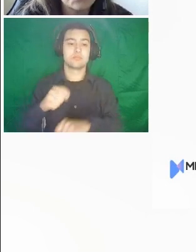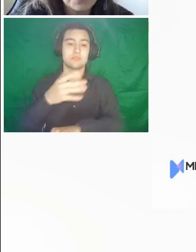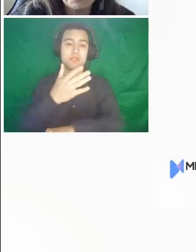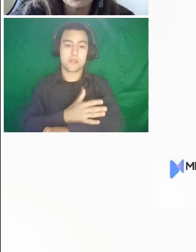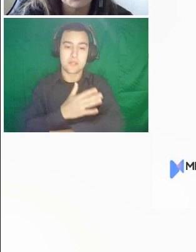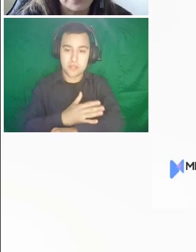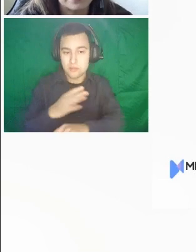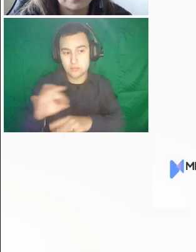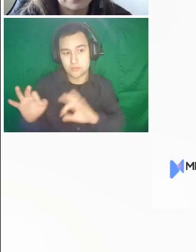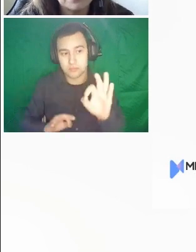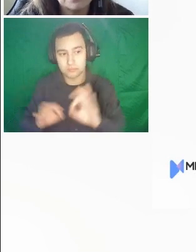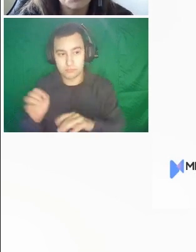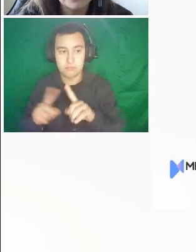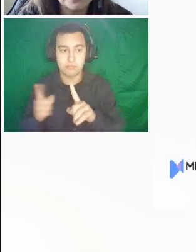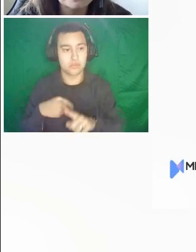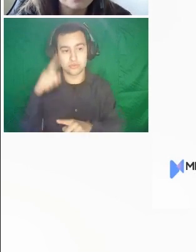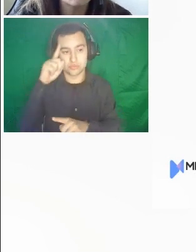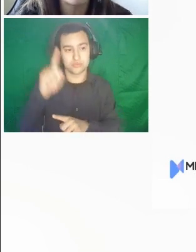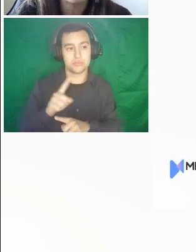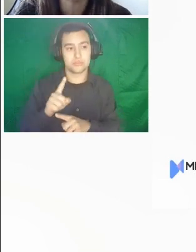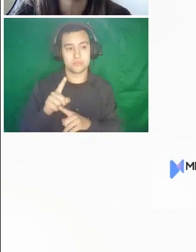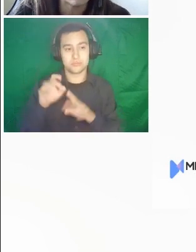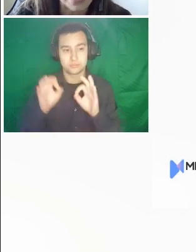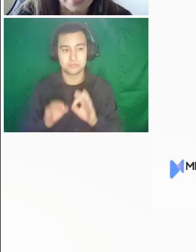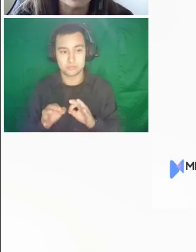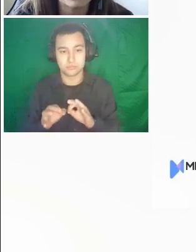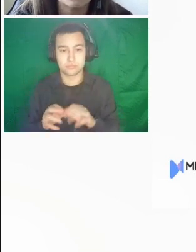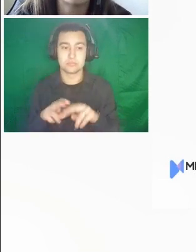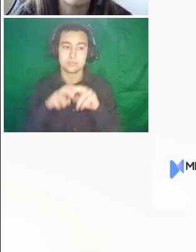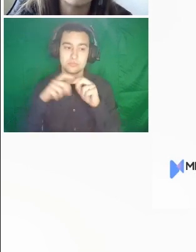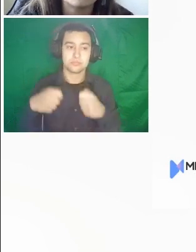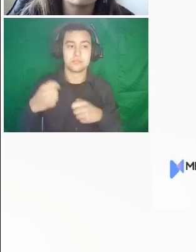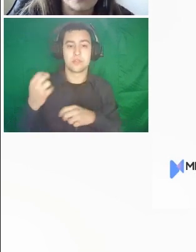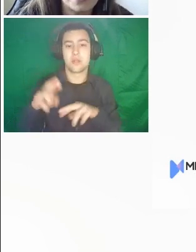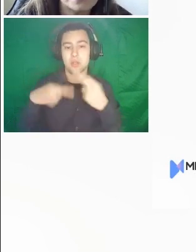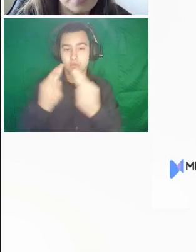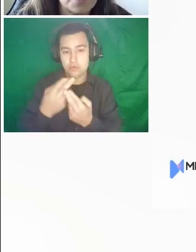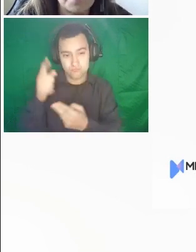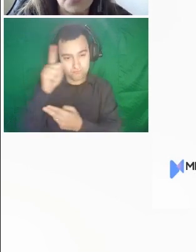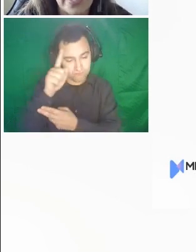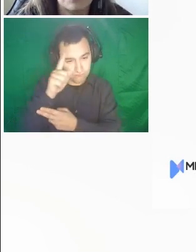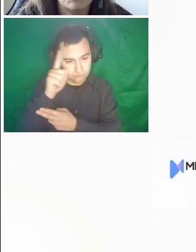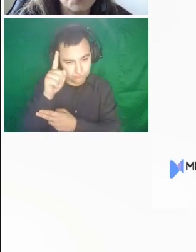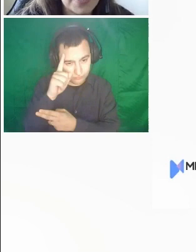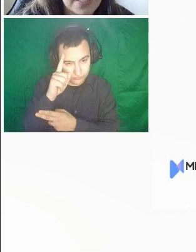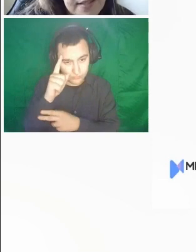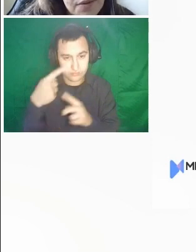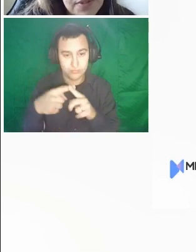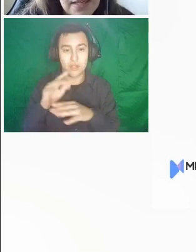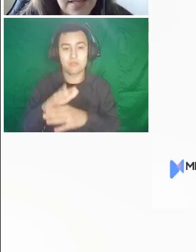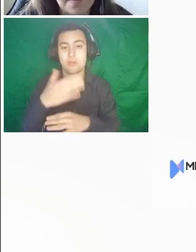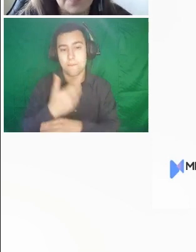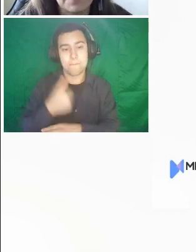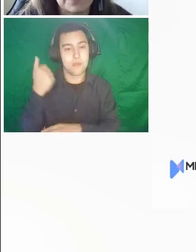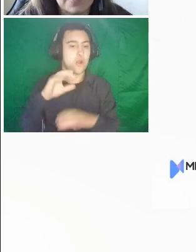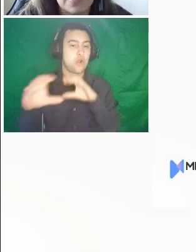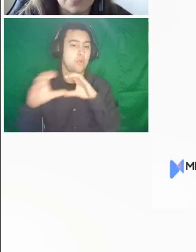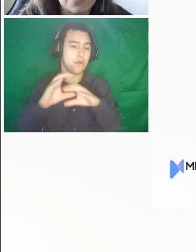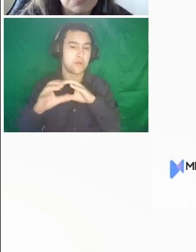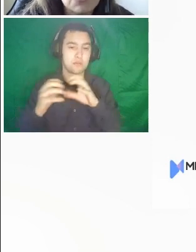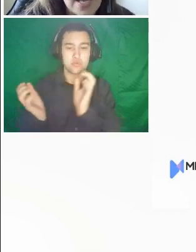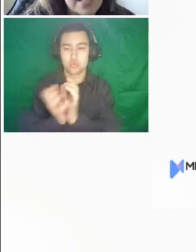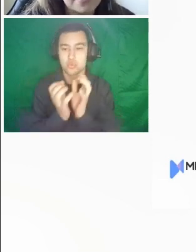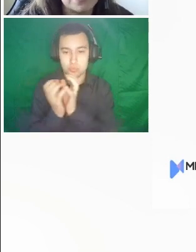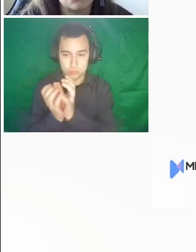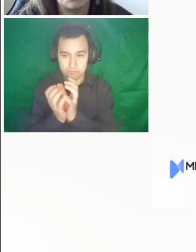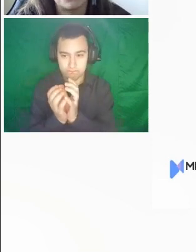entender o fundamento dela então por que que existe uma reunião diária uma reunião diária existe para melhorar a comunicação da equipe a